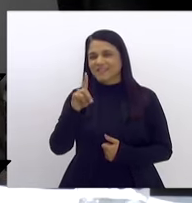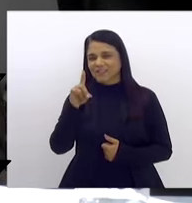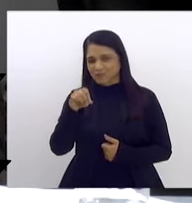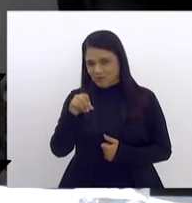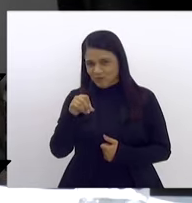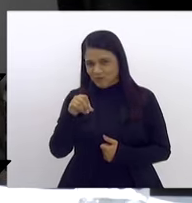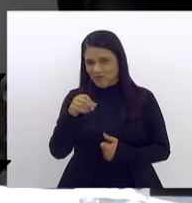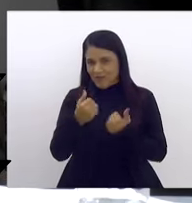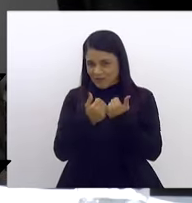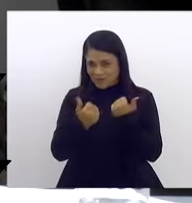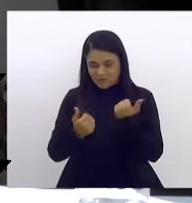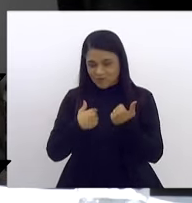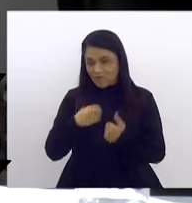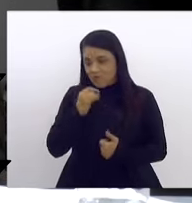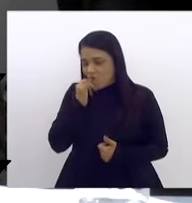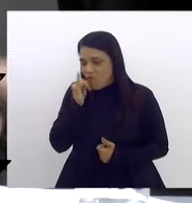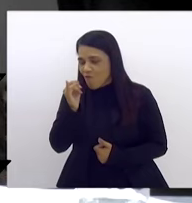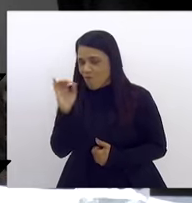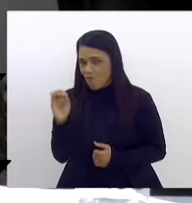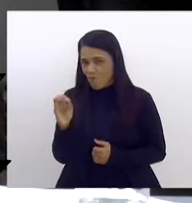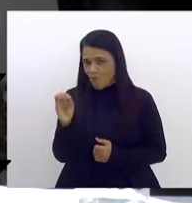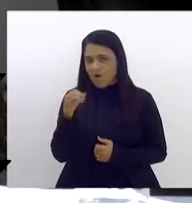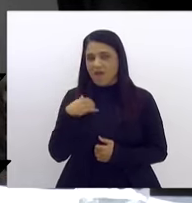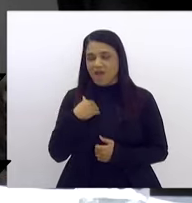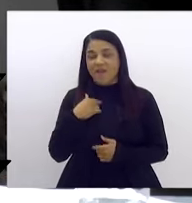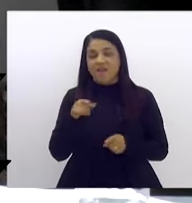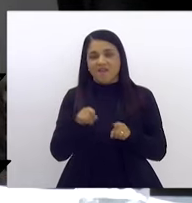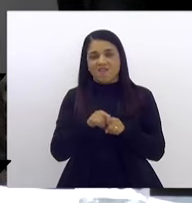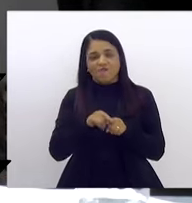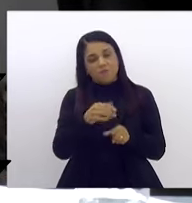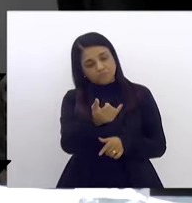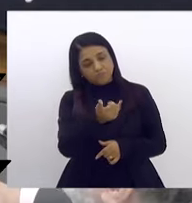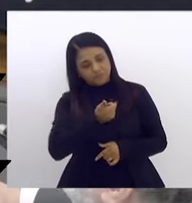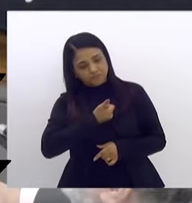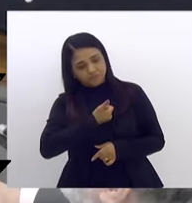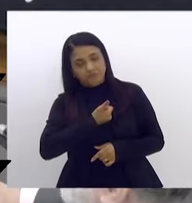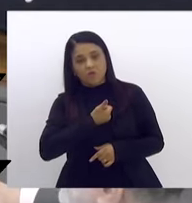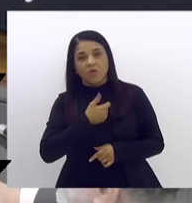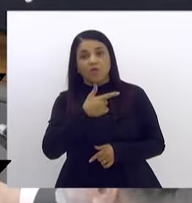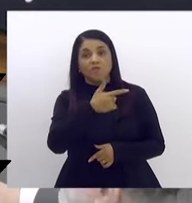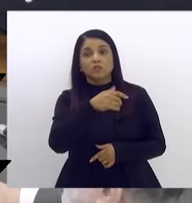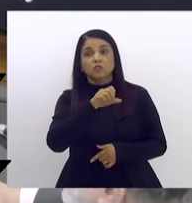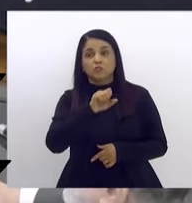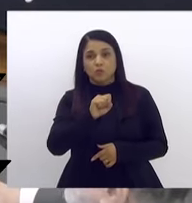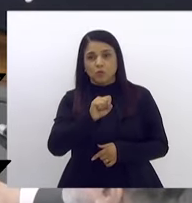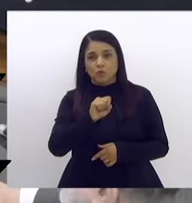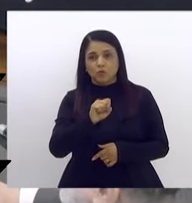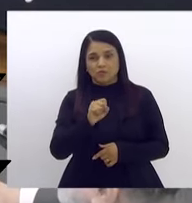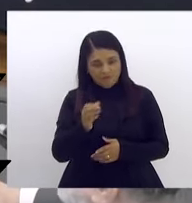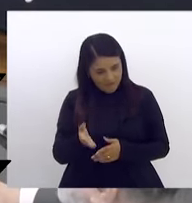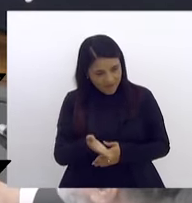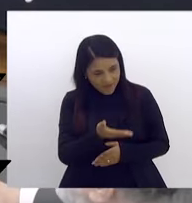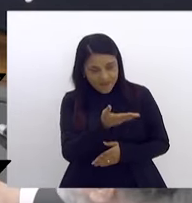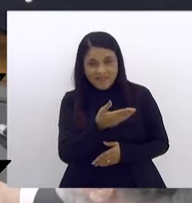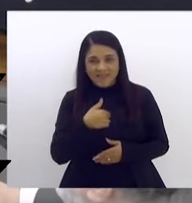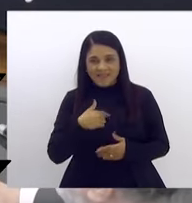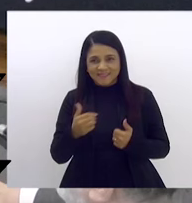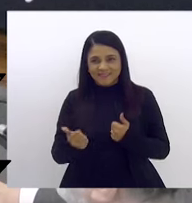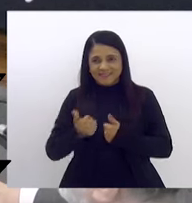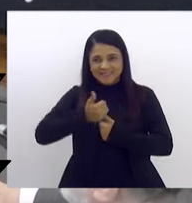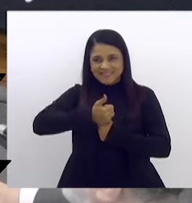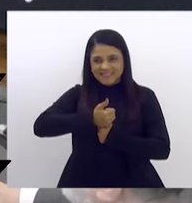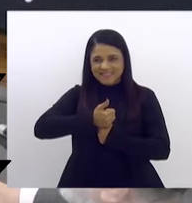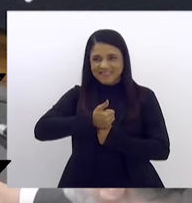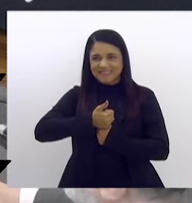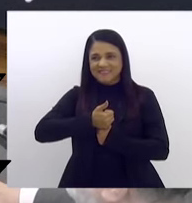PR para dar celeridade então eu faço questão do senhor posso relatar o 28 Senhor por gentileza pois